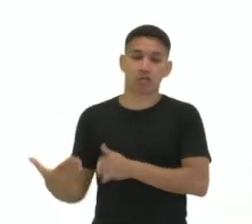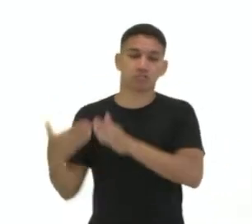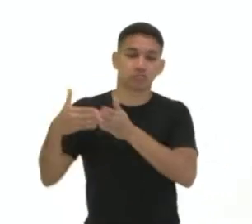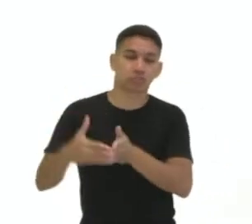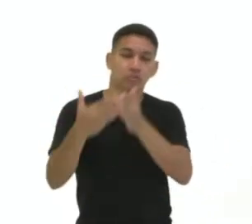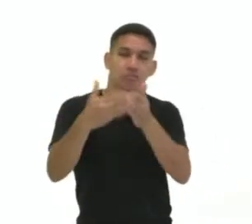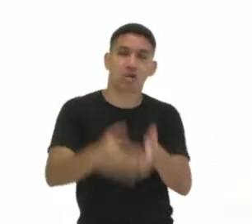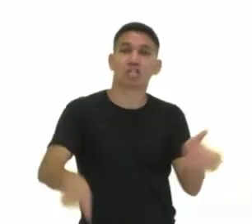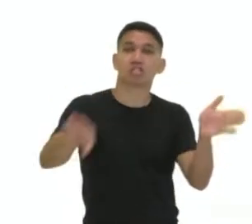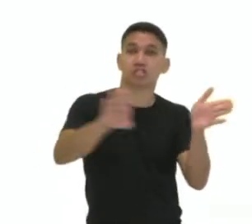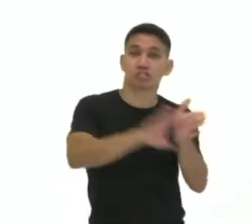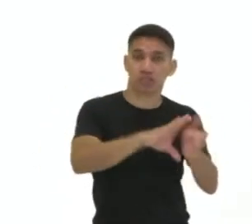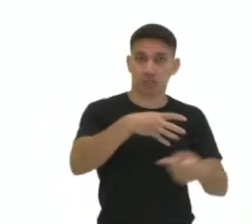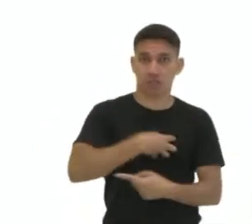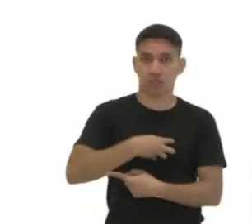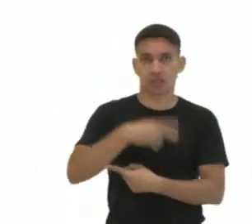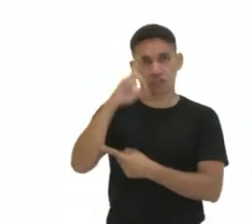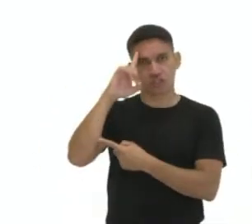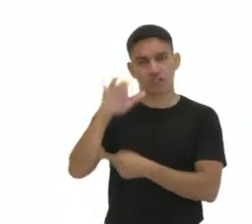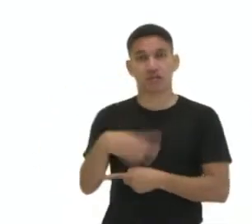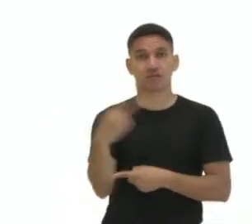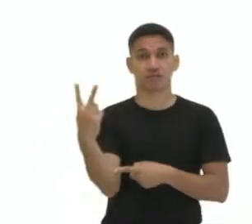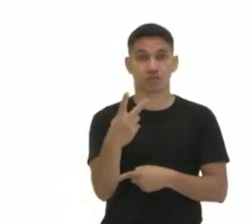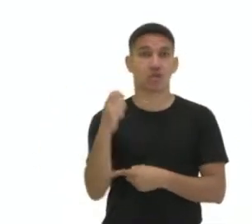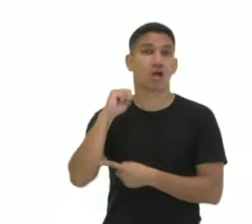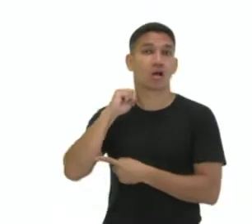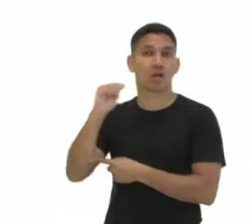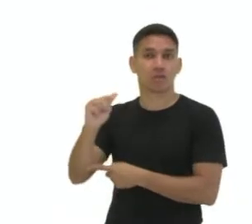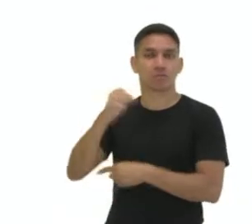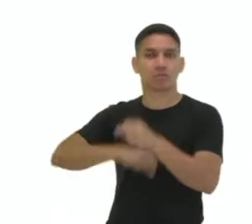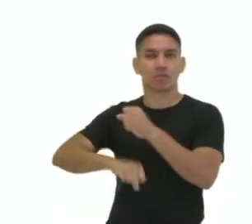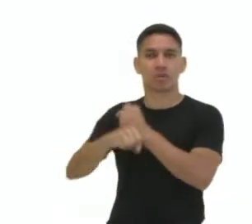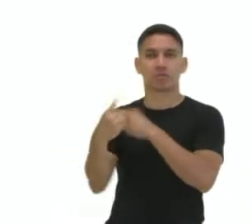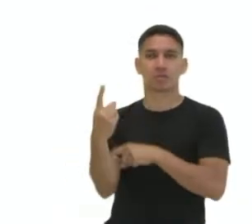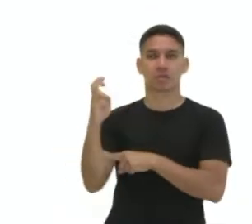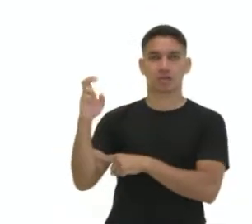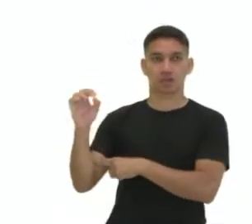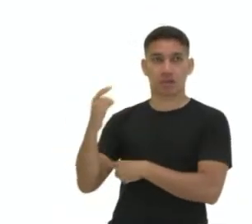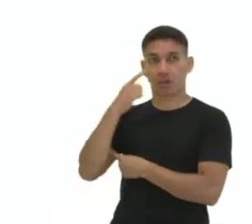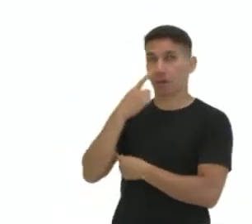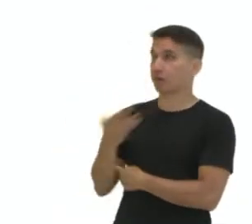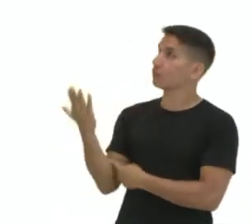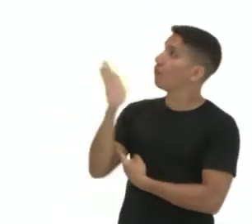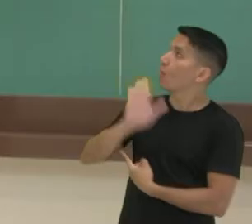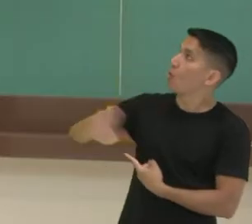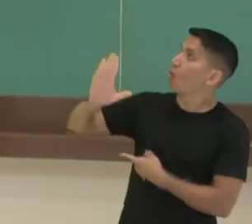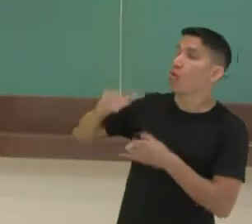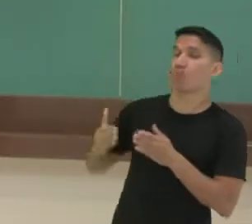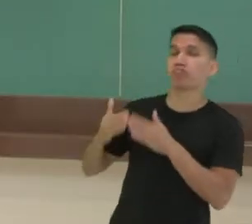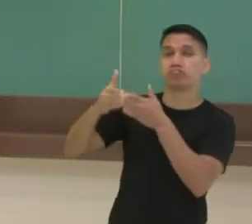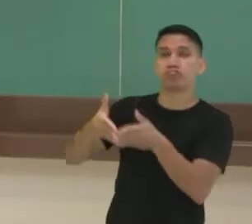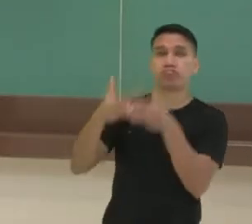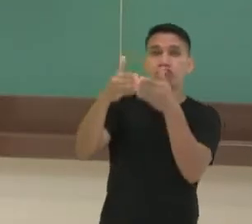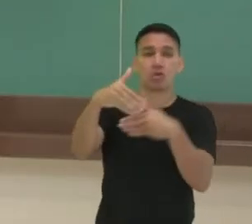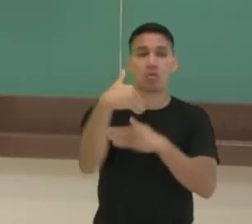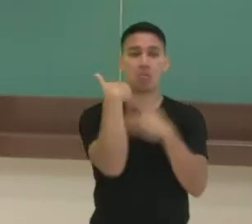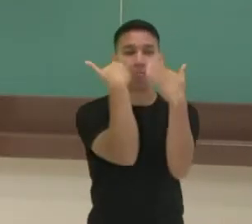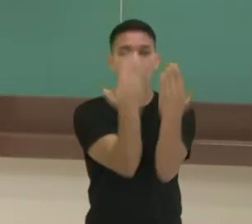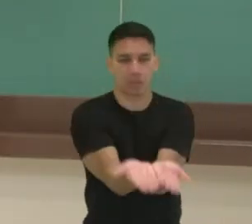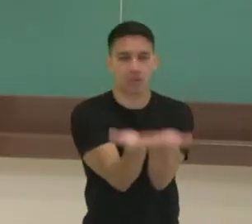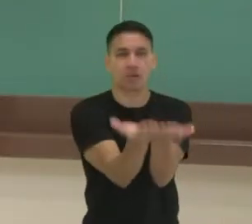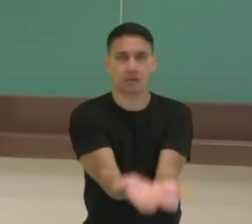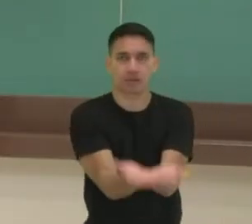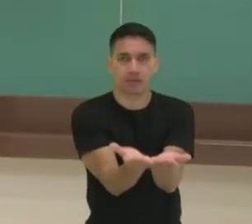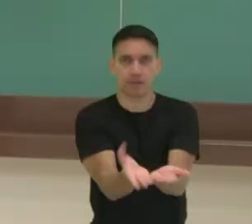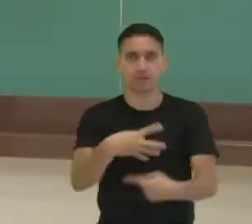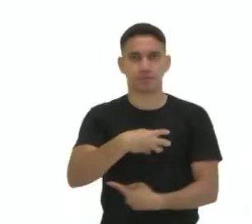em 22 de abril de 1500. Aqui o desembarque, uma imagem do desembarque de Pedro Álvares Cabral, em Porto Seguro, em 1500,